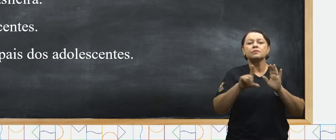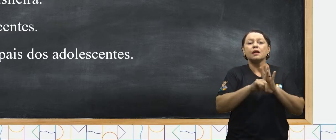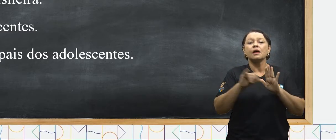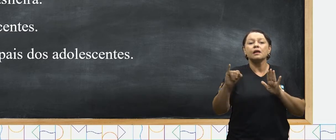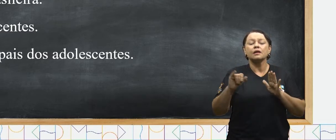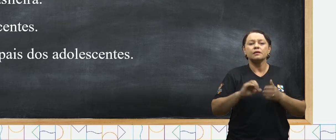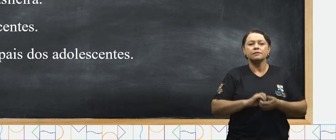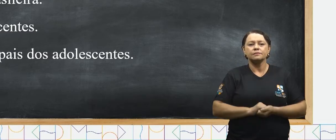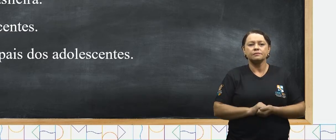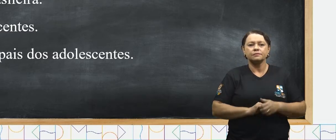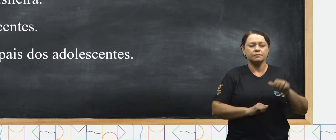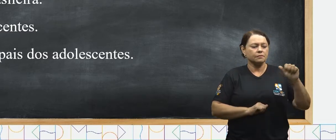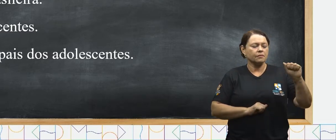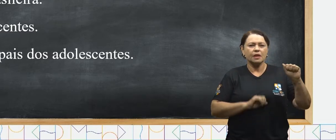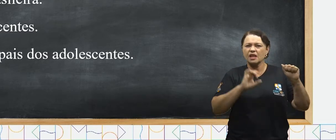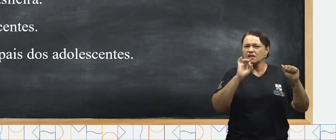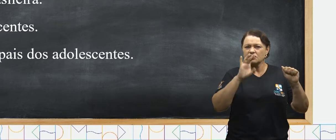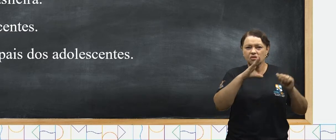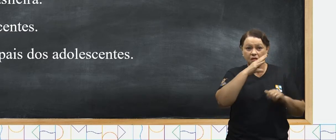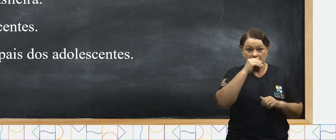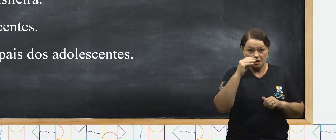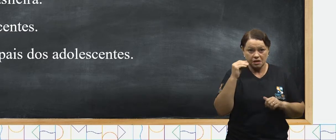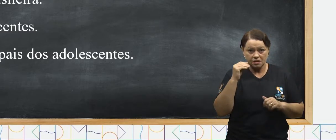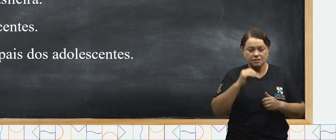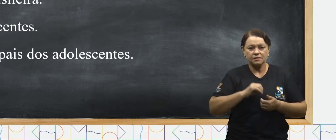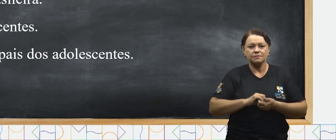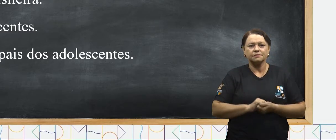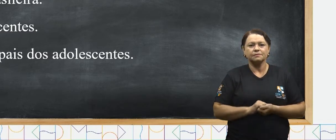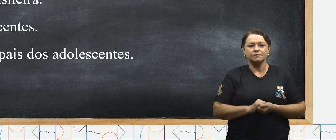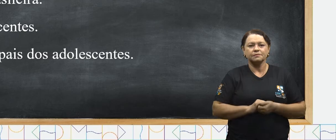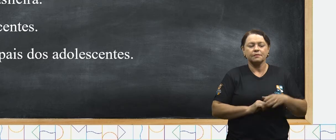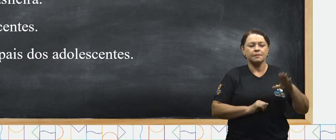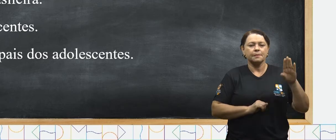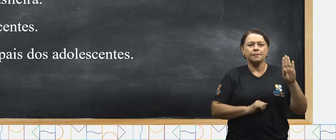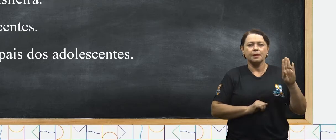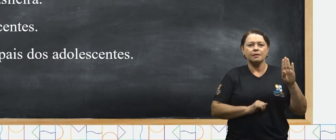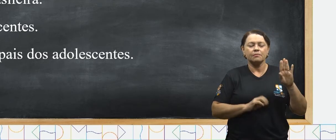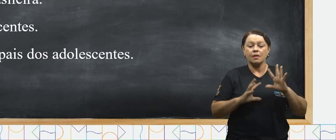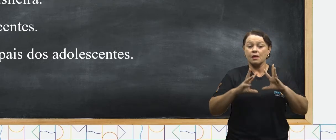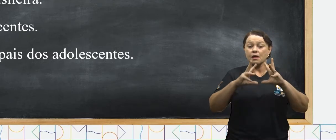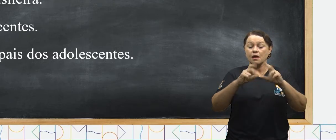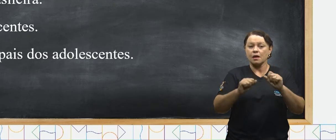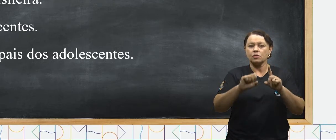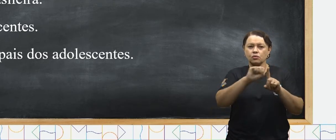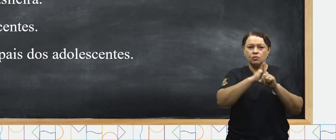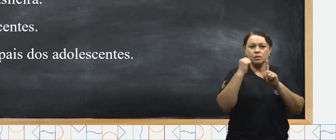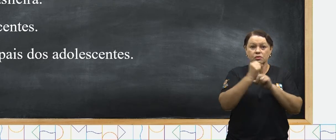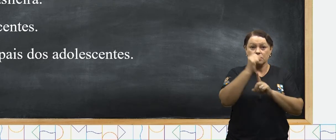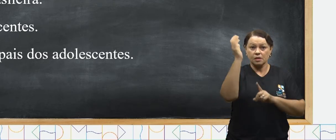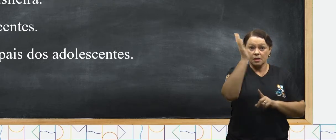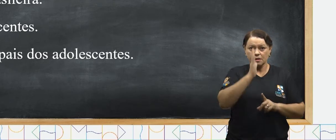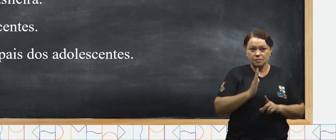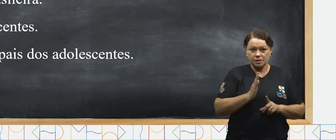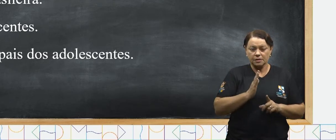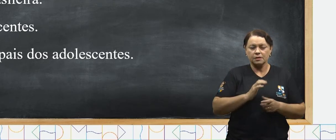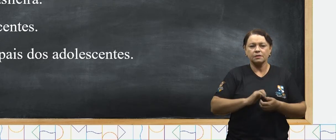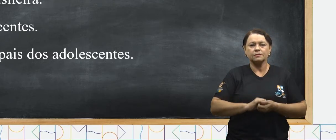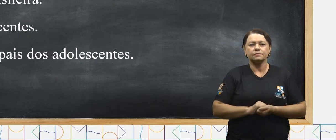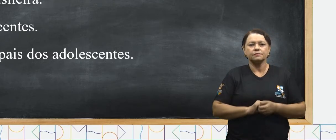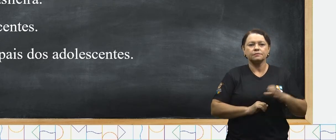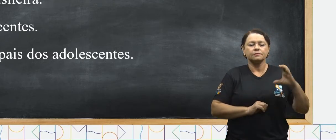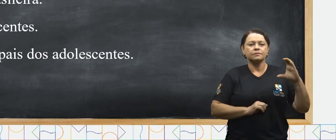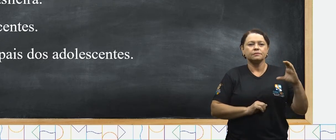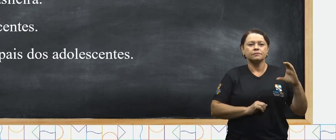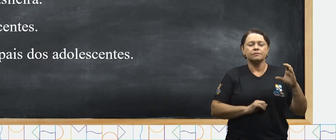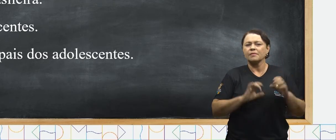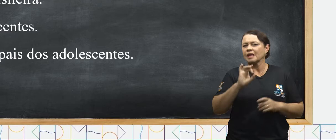ler. Letra A, apenas às crianças? Letra B, a toda a sociedade brasileira?